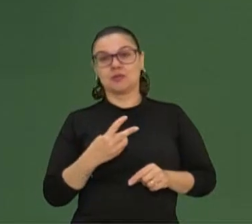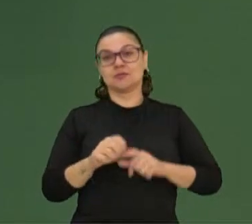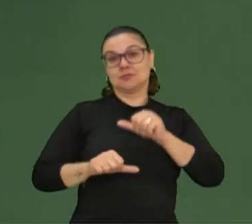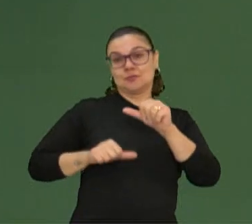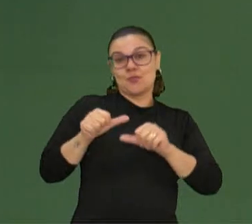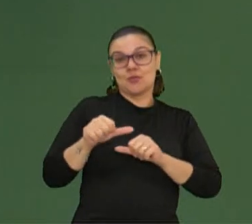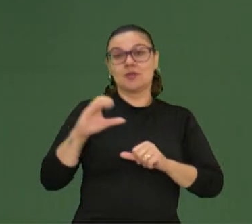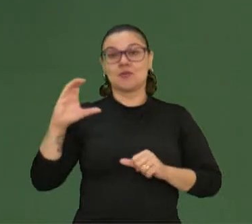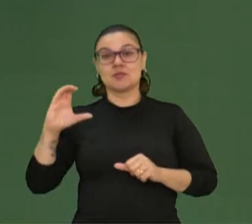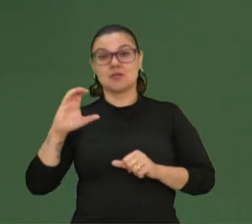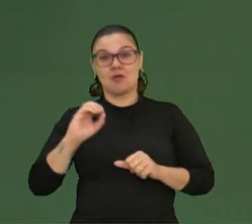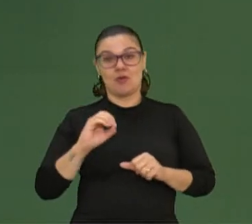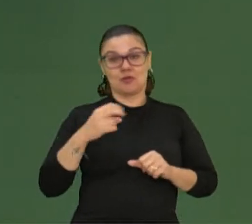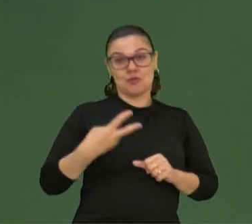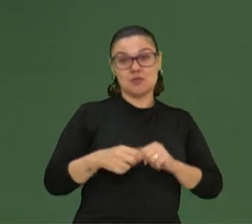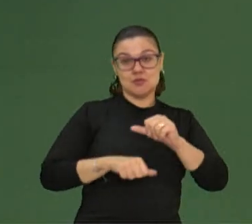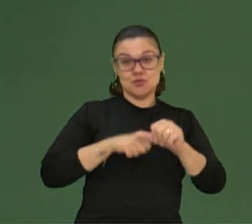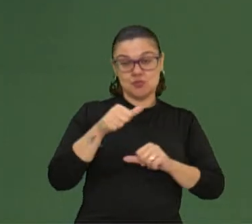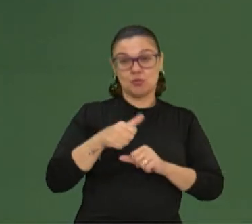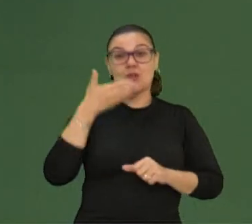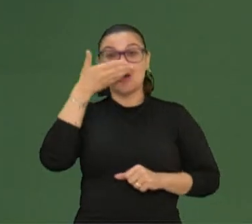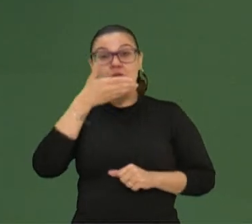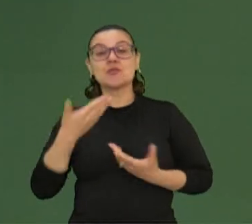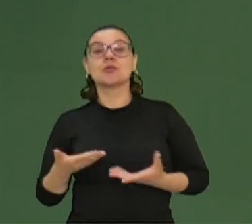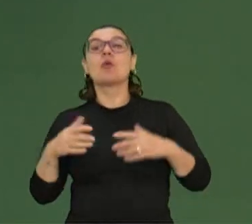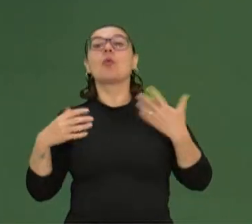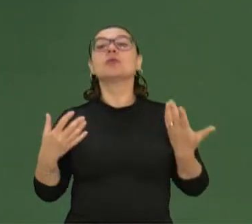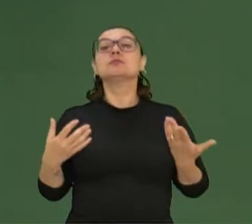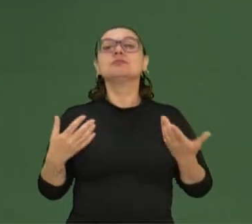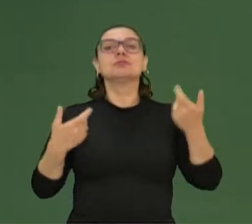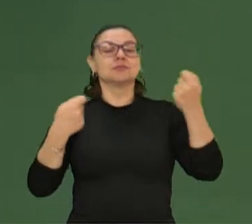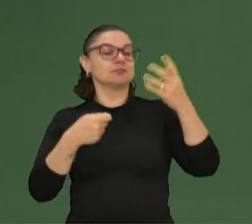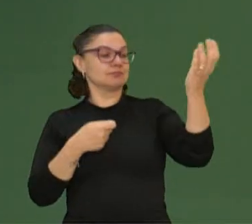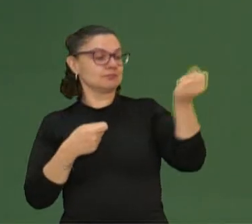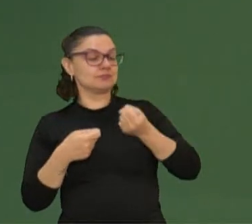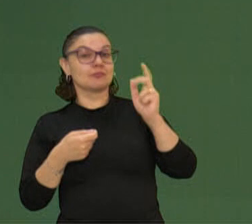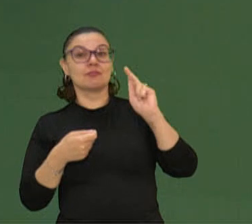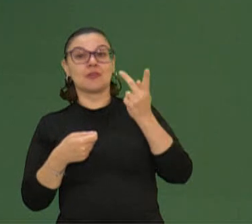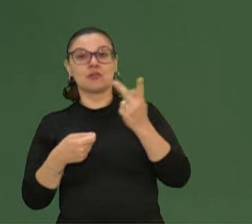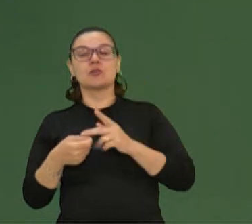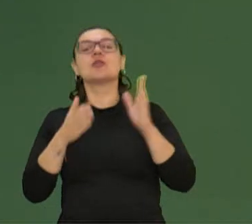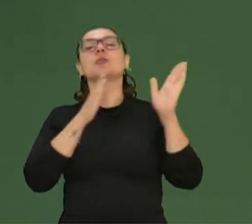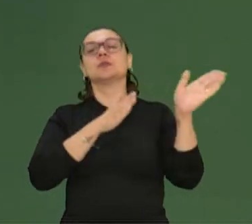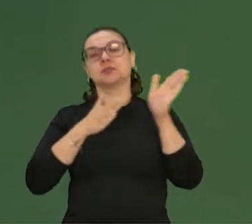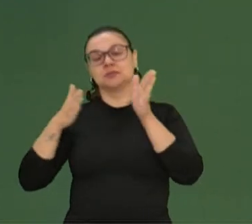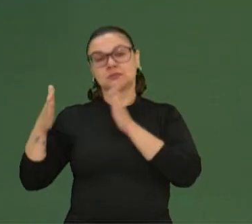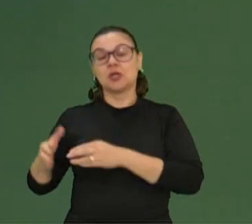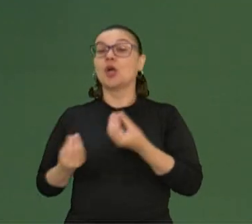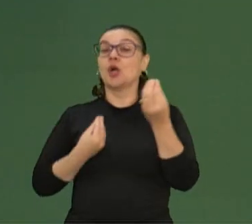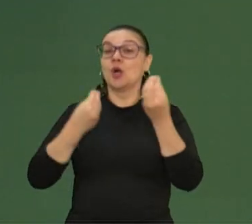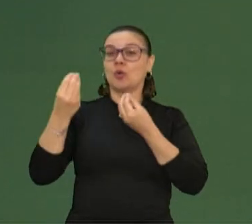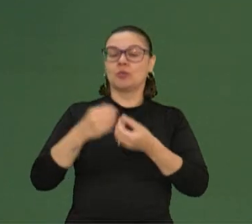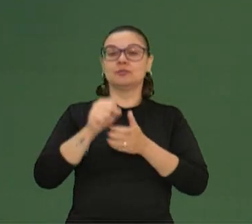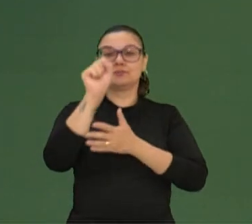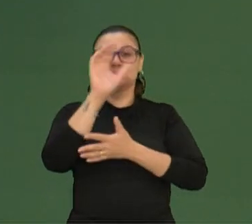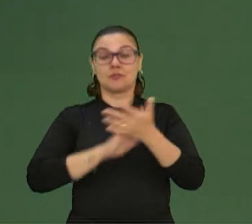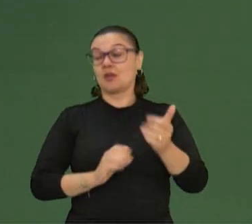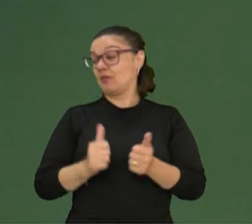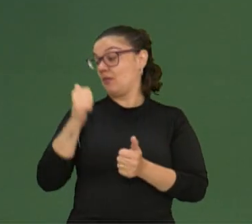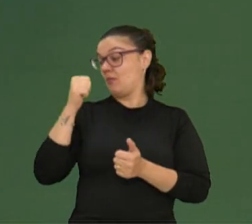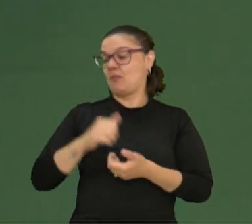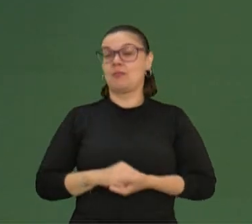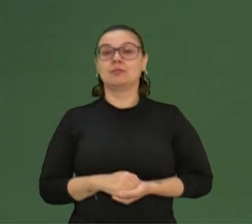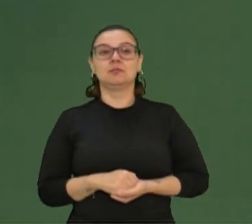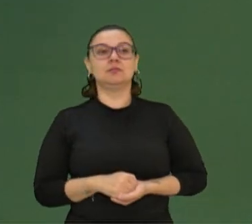o gás carbônico é transformado num carboidrato. Quando? Quando recebe hidrogênios. Vamos ver isso em etapas. Como? Primeiro esse exercício para